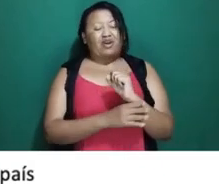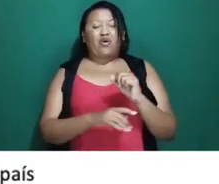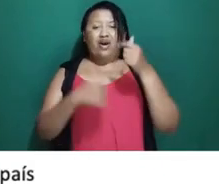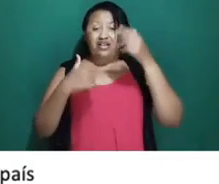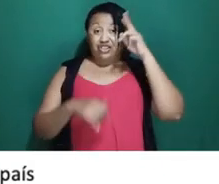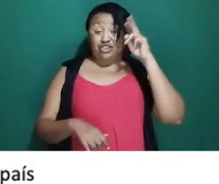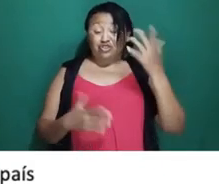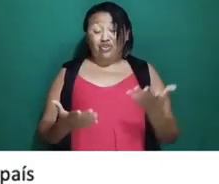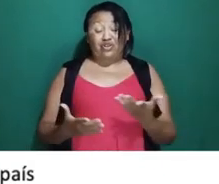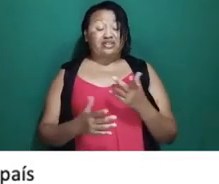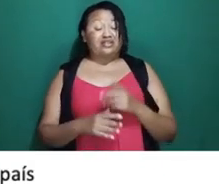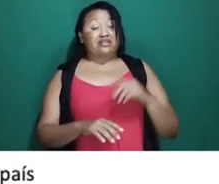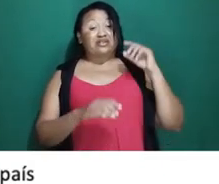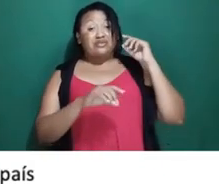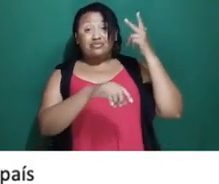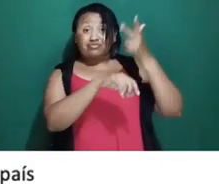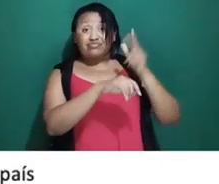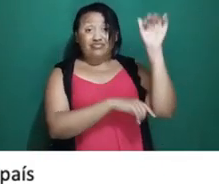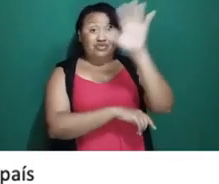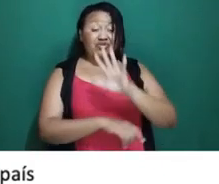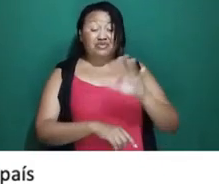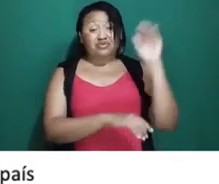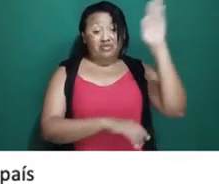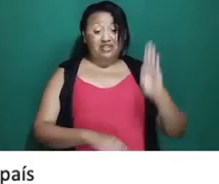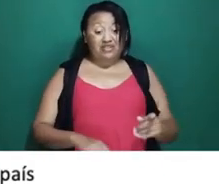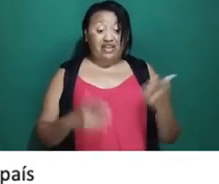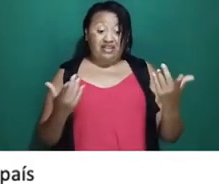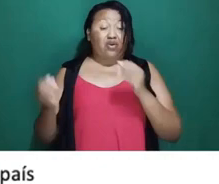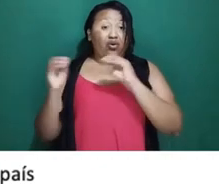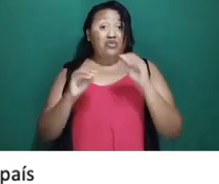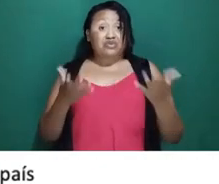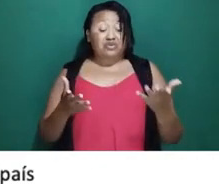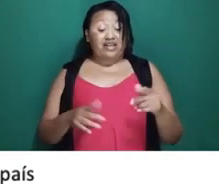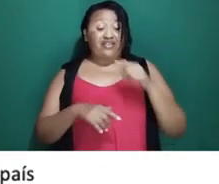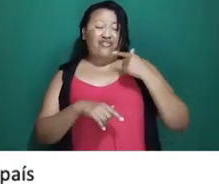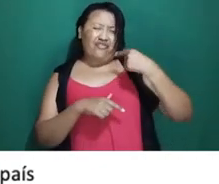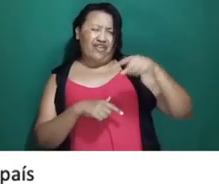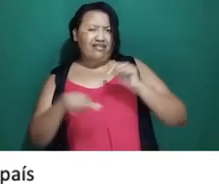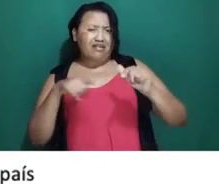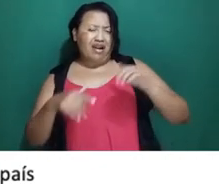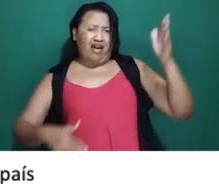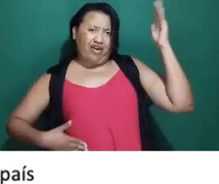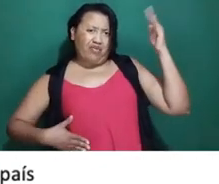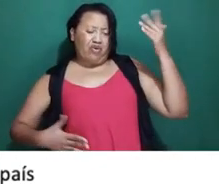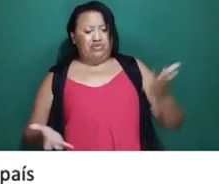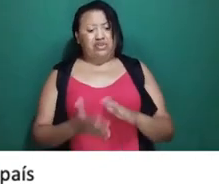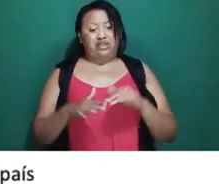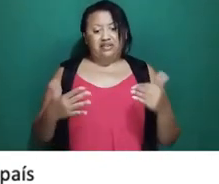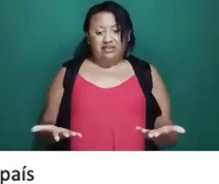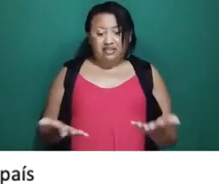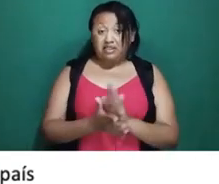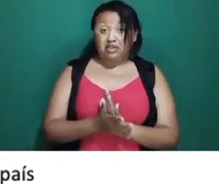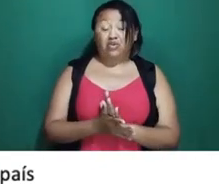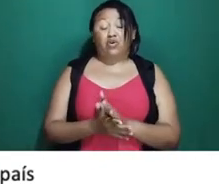foi do festival que pôs na vitrine Vai trabalhar vagabundo 1974 Diogo cavana o campeão do bilheteria